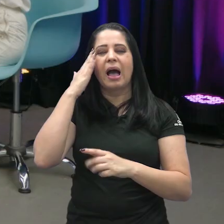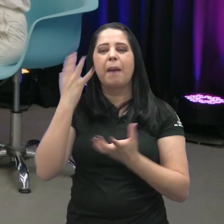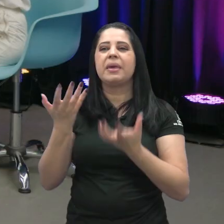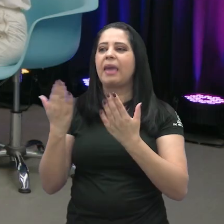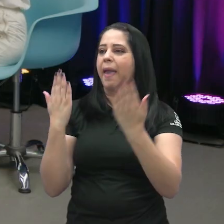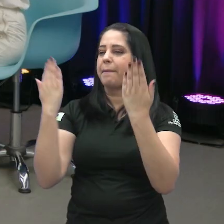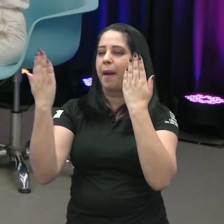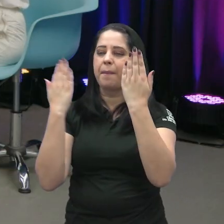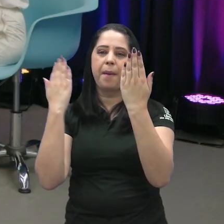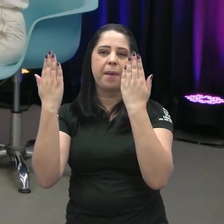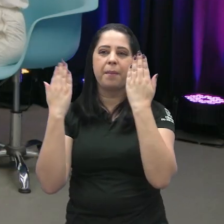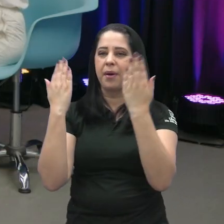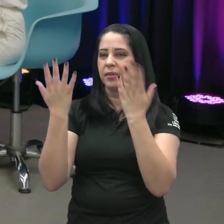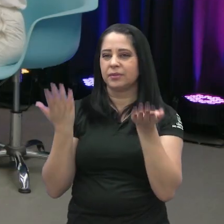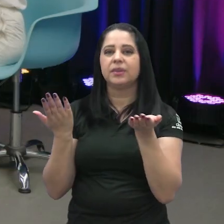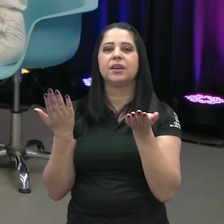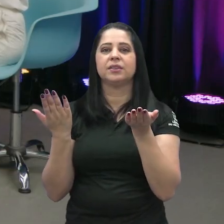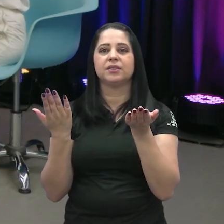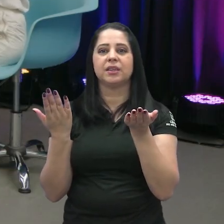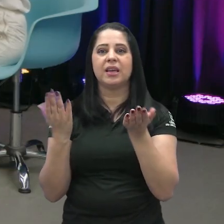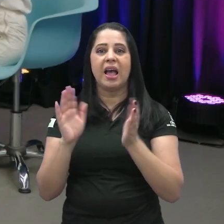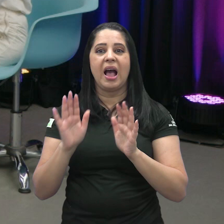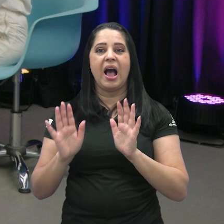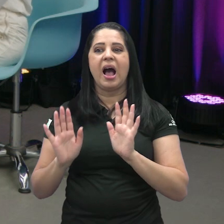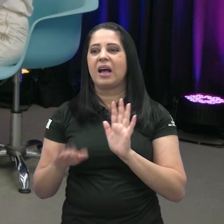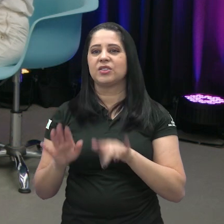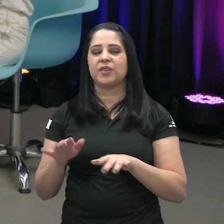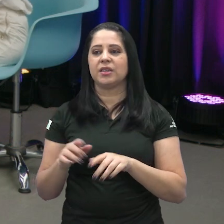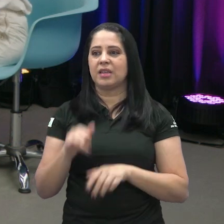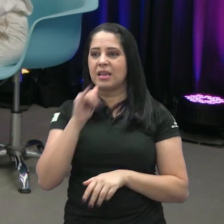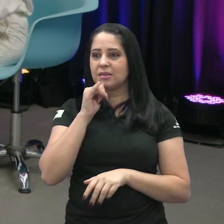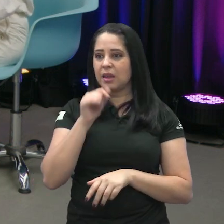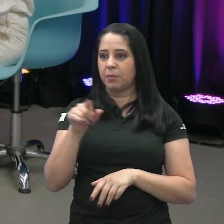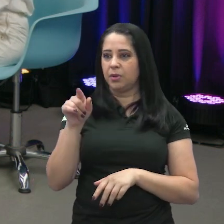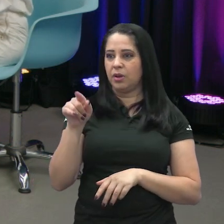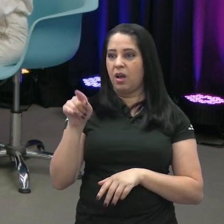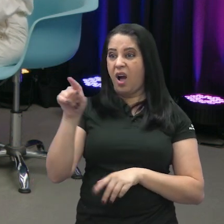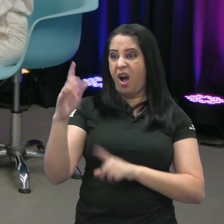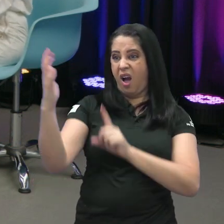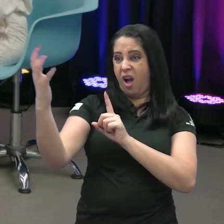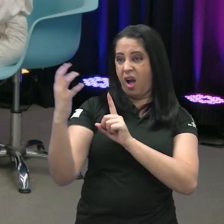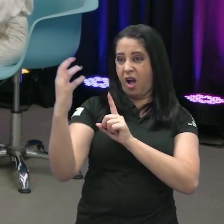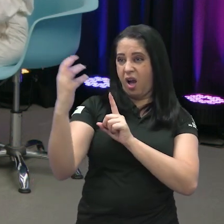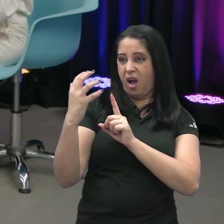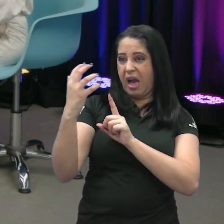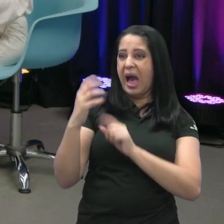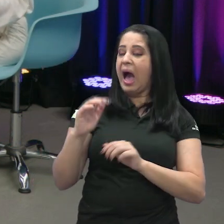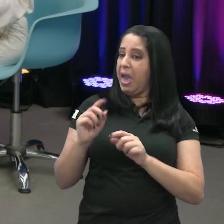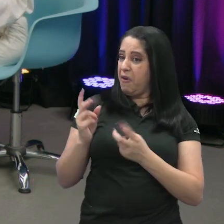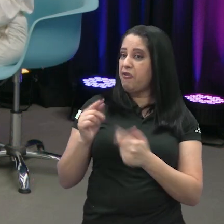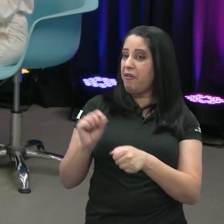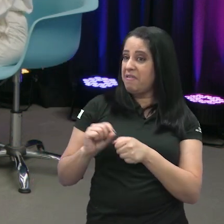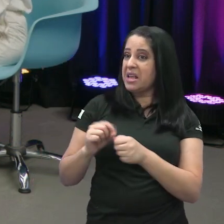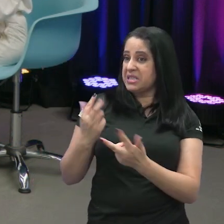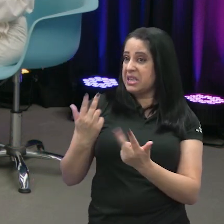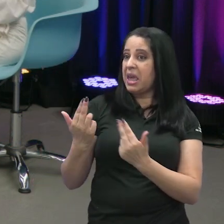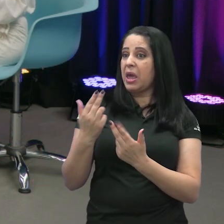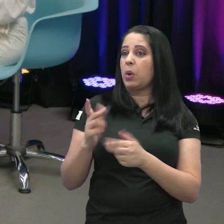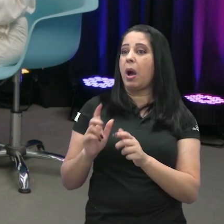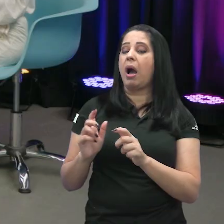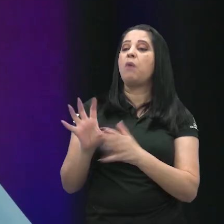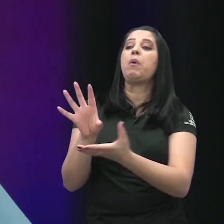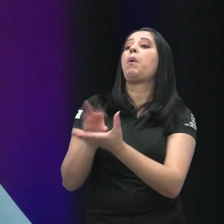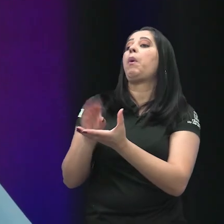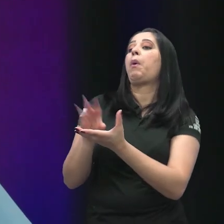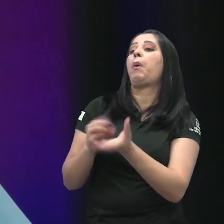muitas vezes nem é pela essência dela, não é aquilo que ela quer. Exato. Ela está fazendo porque o meio externo, o mundo está falando sobre